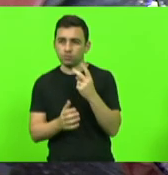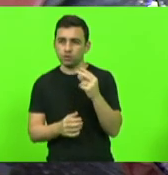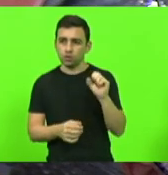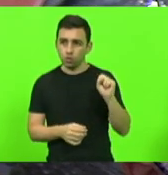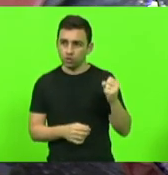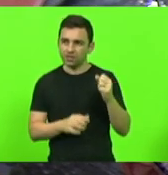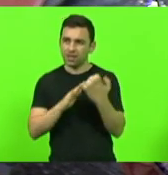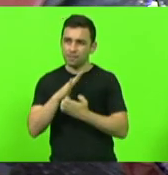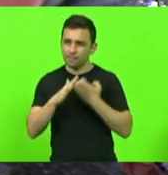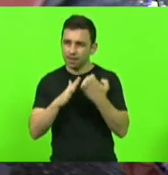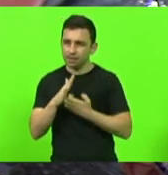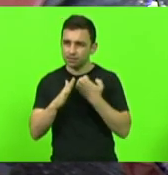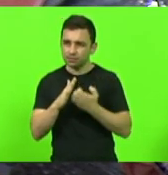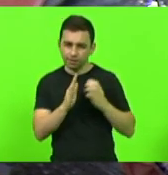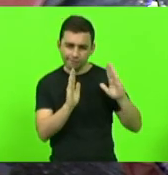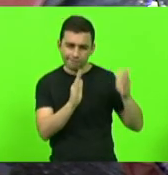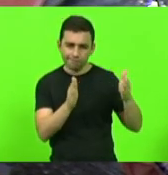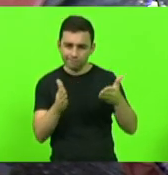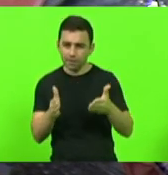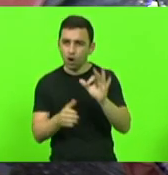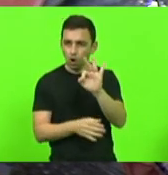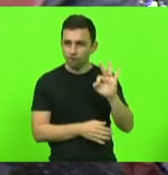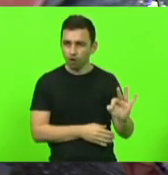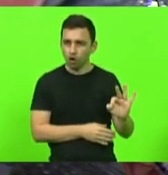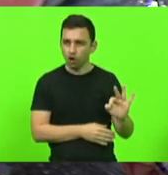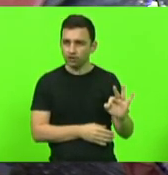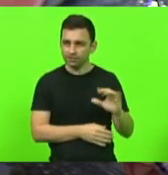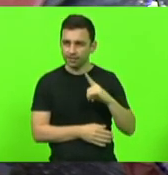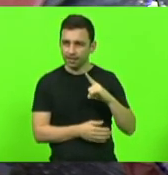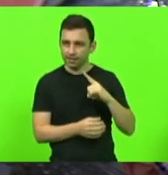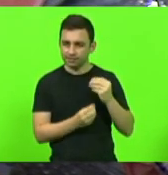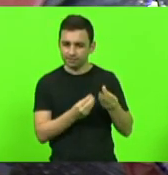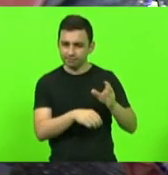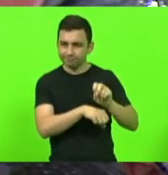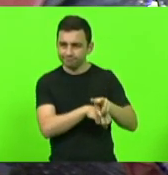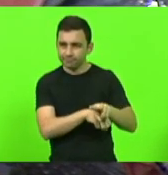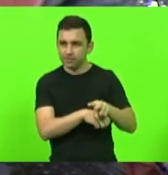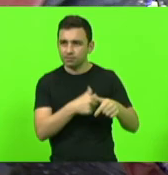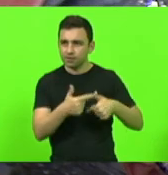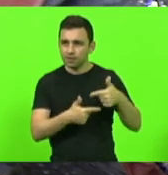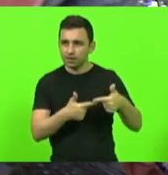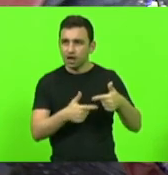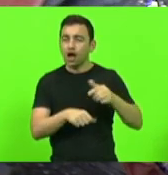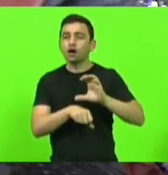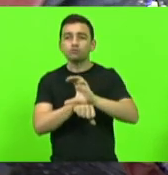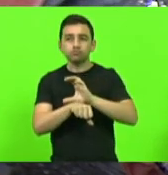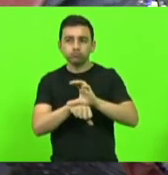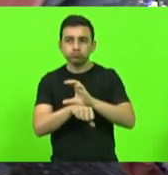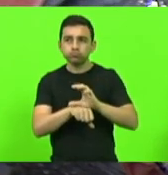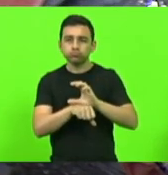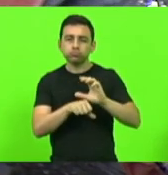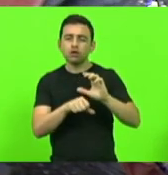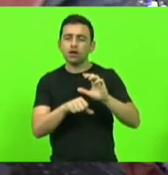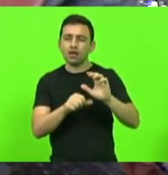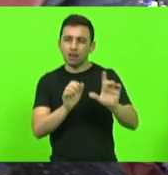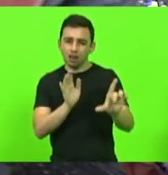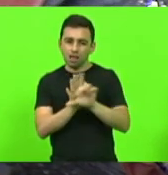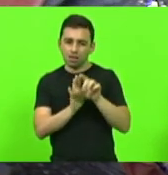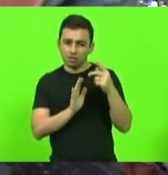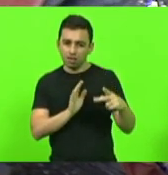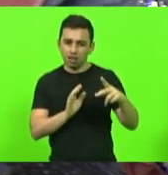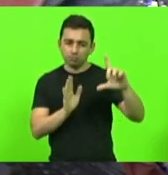categorias específicas com esse sistema de cotas tiveram a sua constituição legal decaindo em